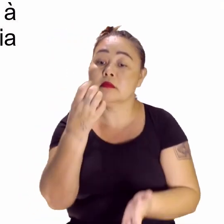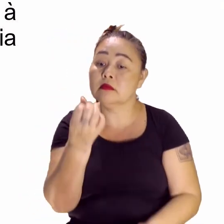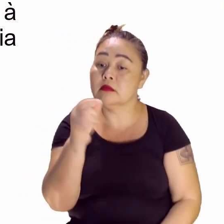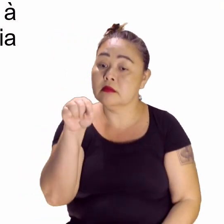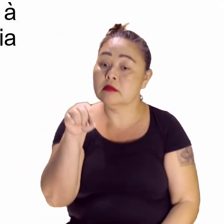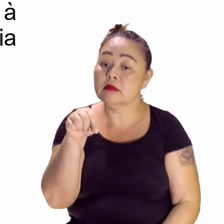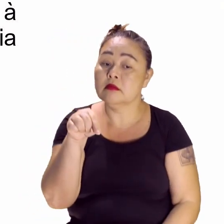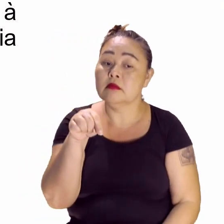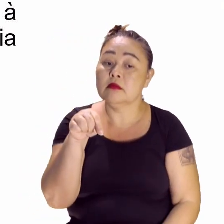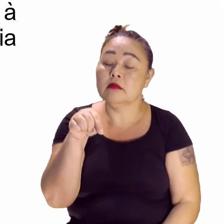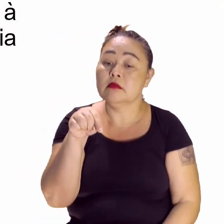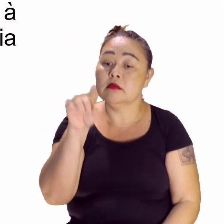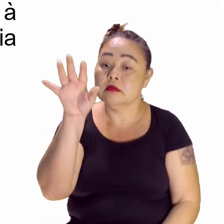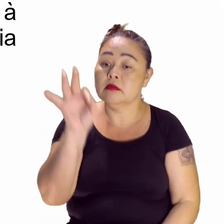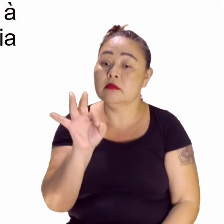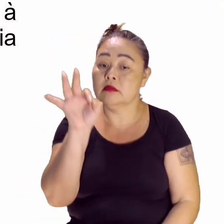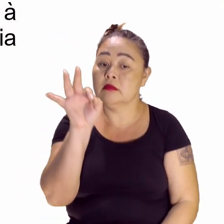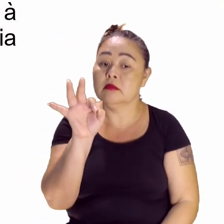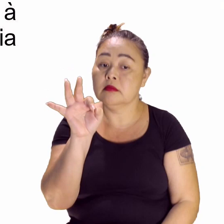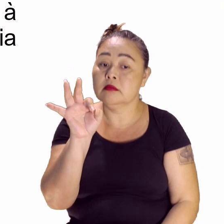76%